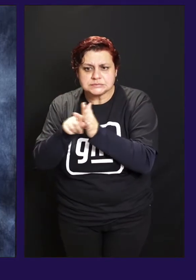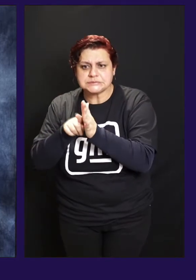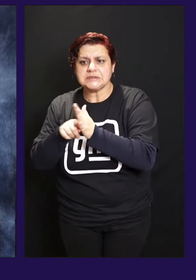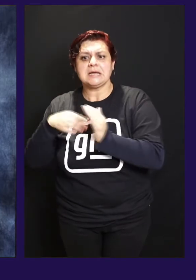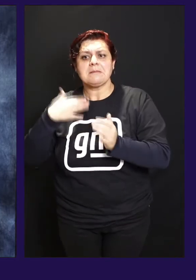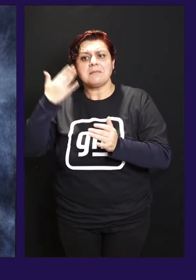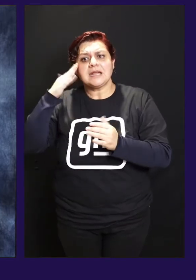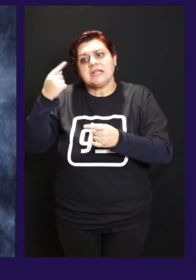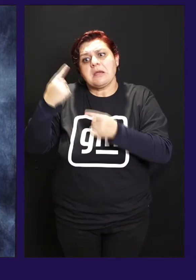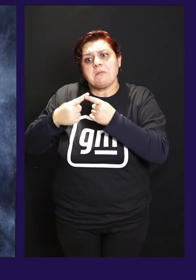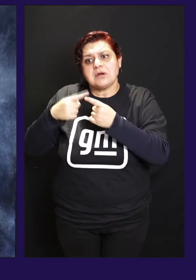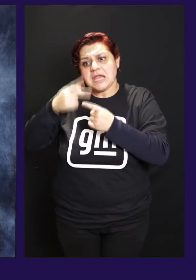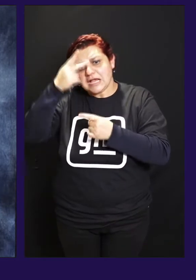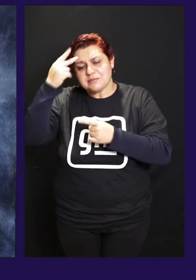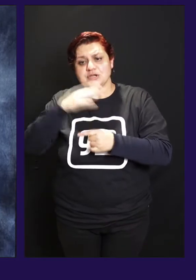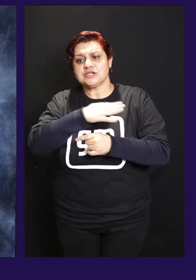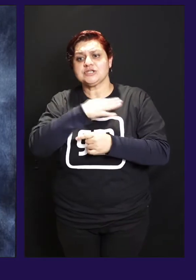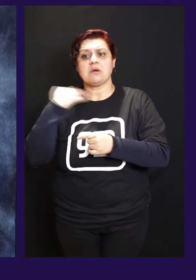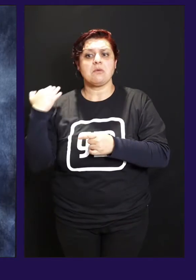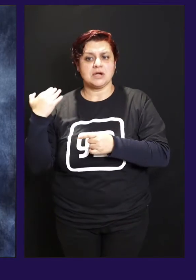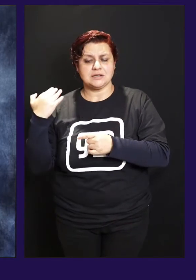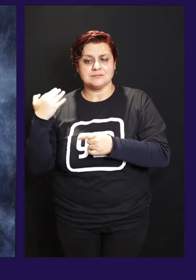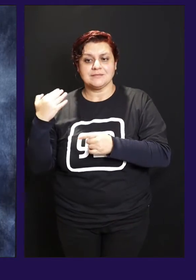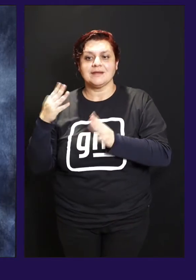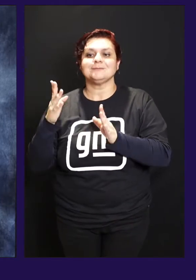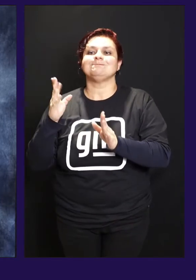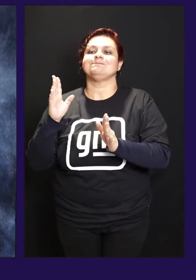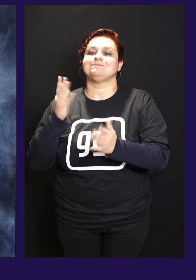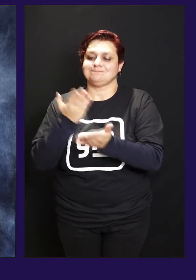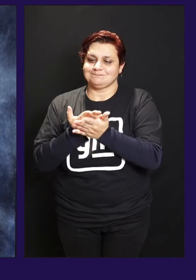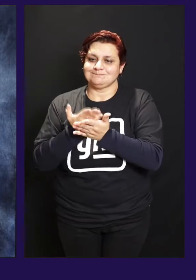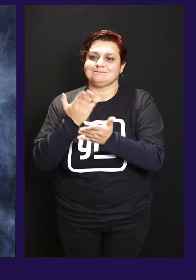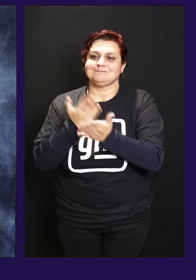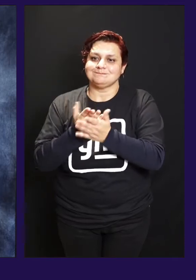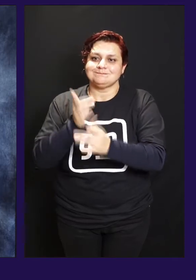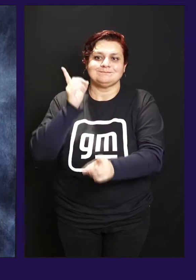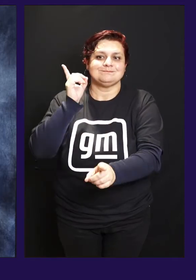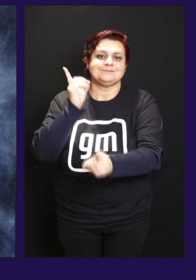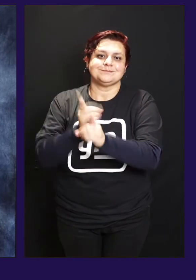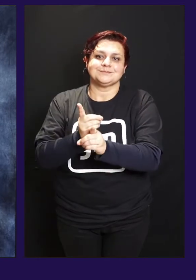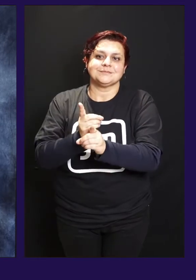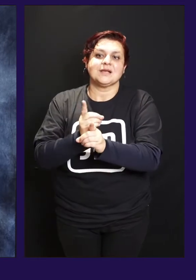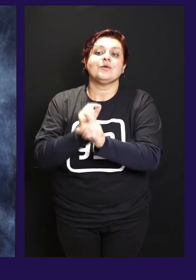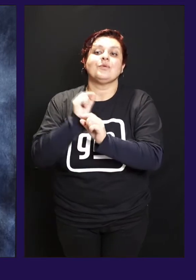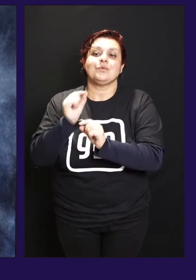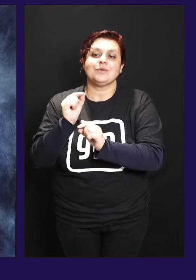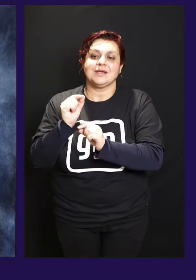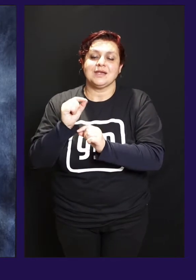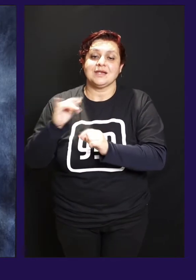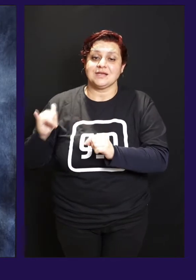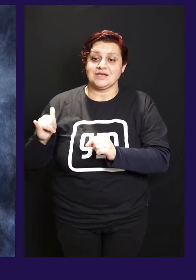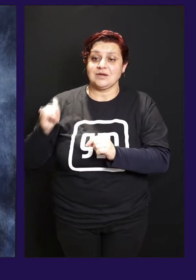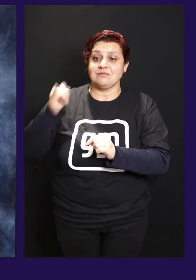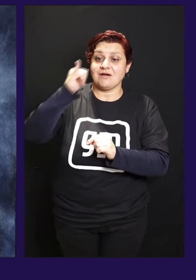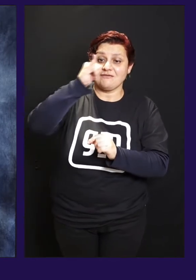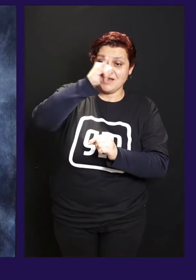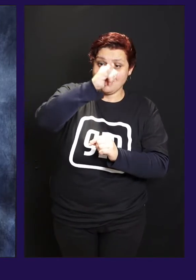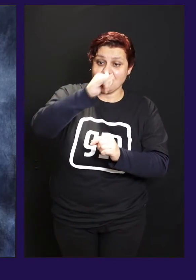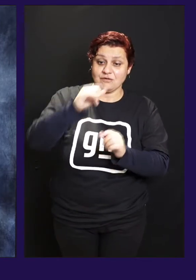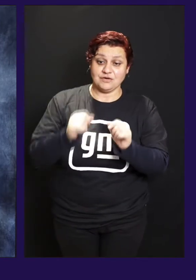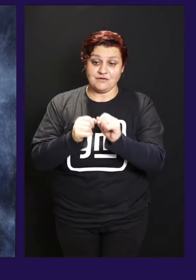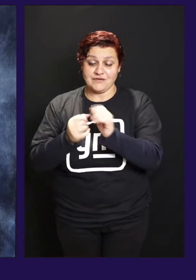em acessibilidade como experiência, você cria soluções que são inclusivas, mas você também inova. Esse